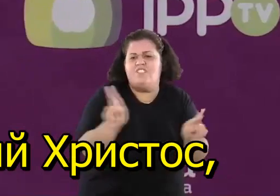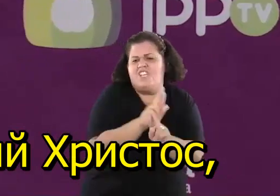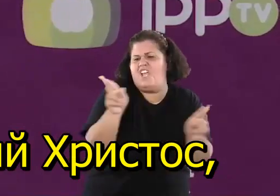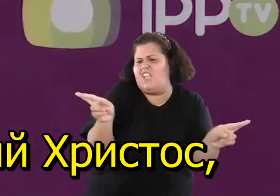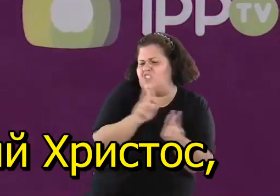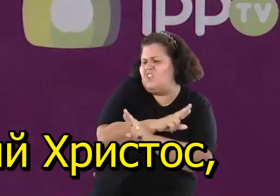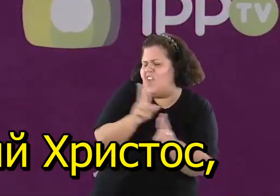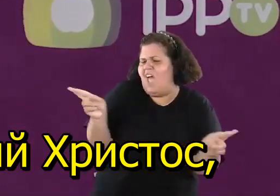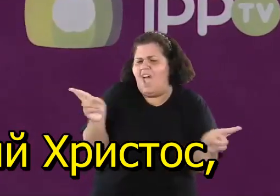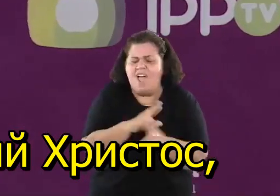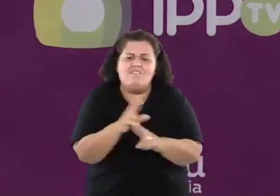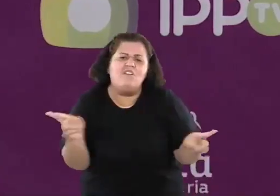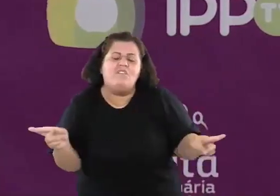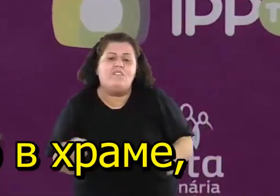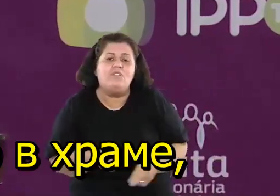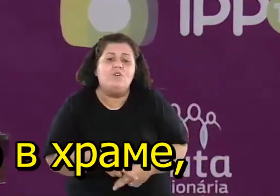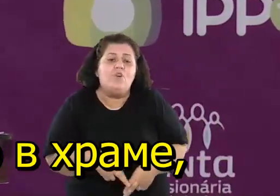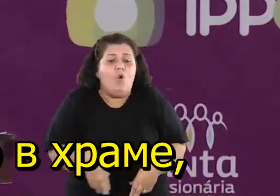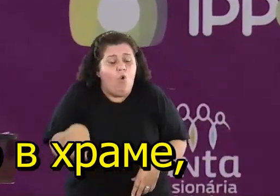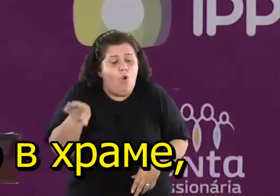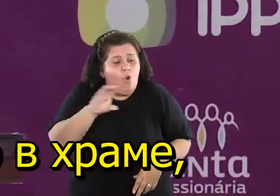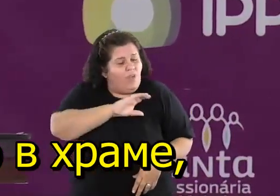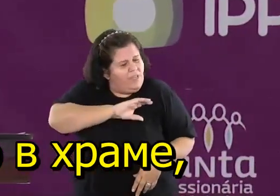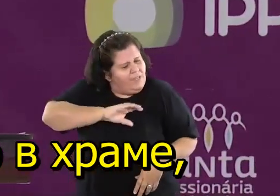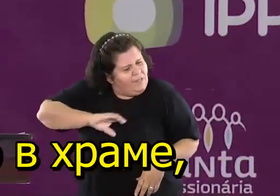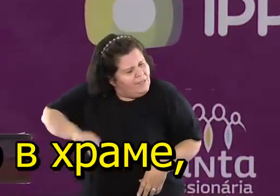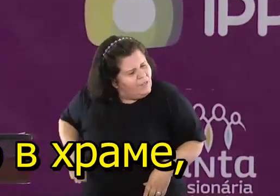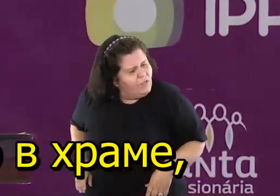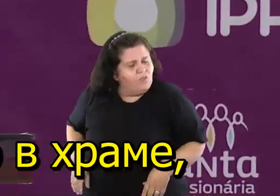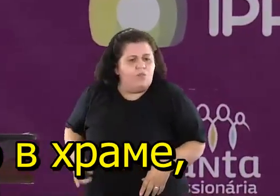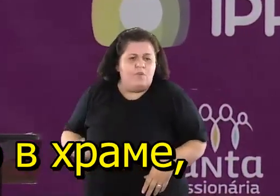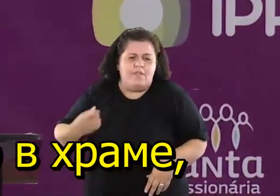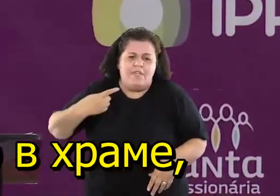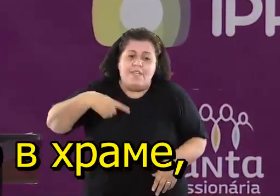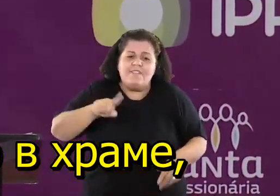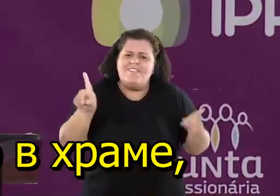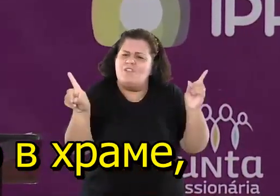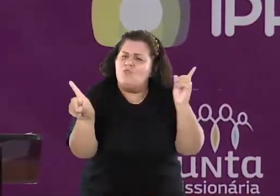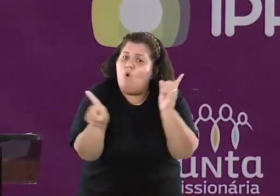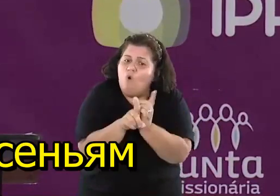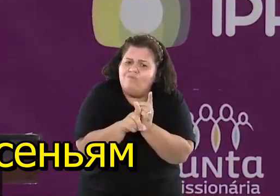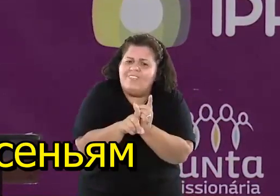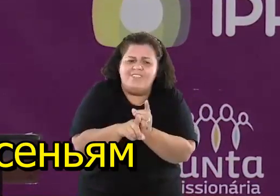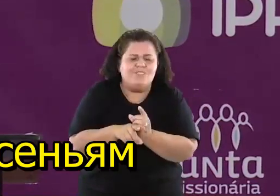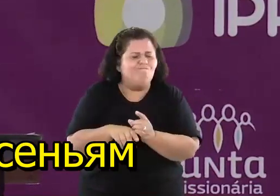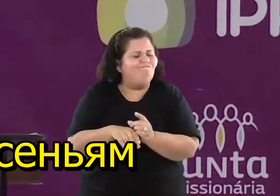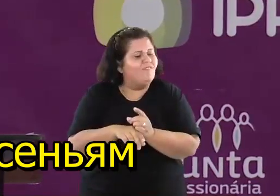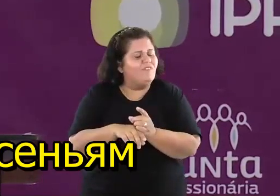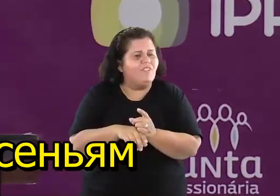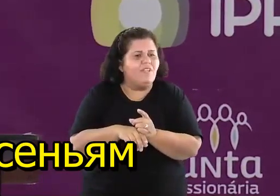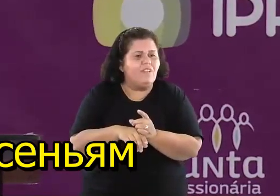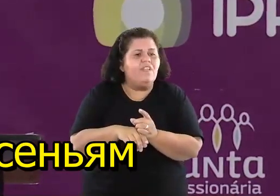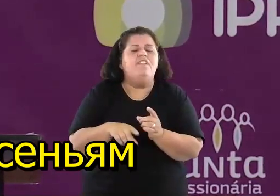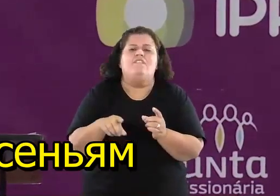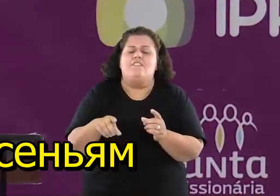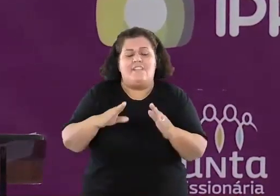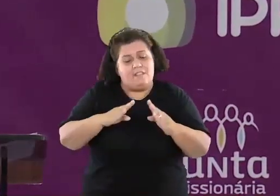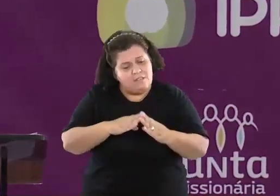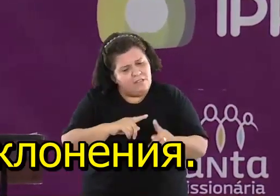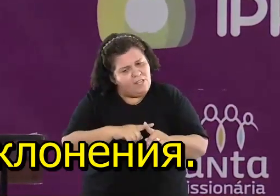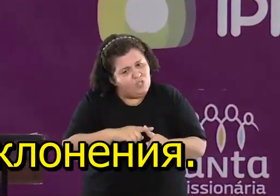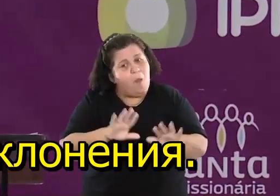o Cristo ressurreto, Ele se encontra conosco, não apenas no templo, ou nós nos reunimos aqui no